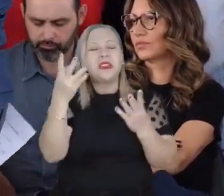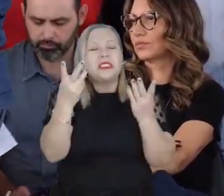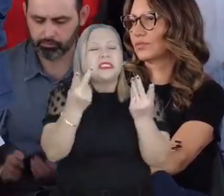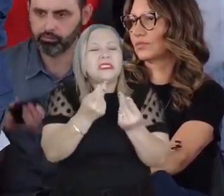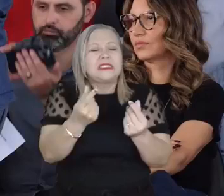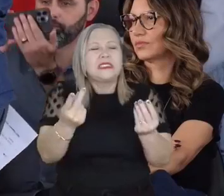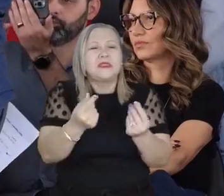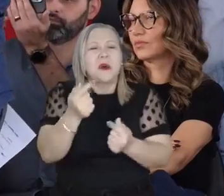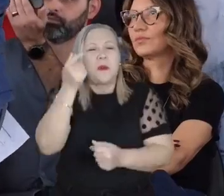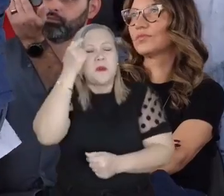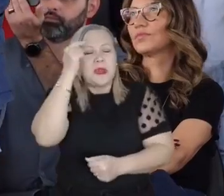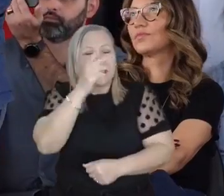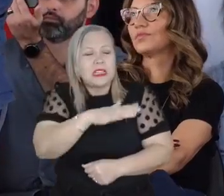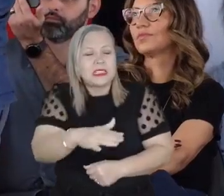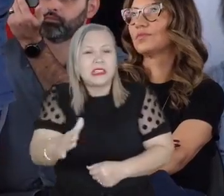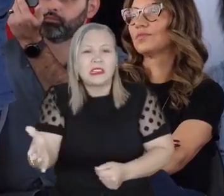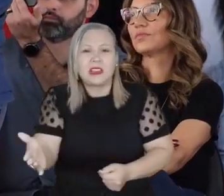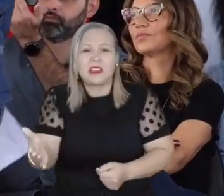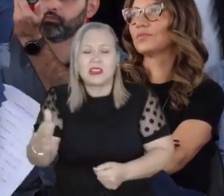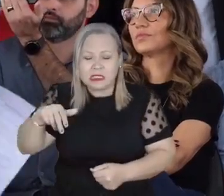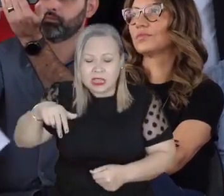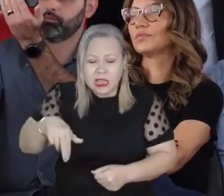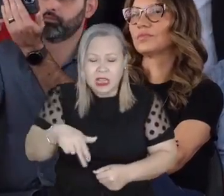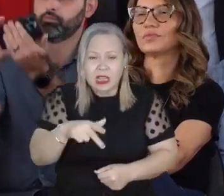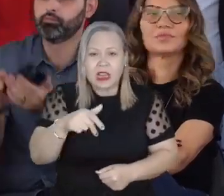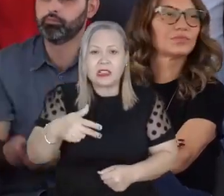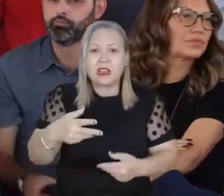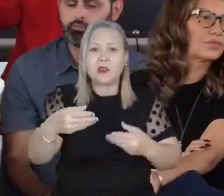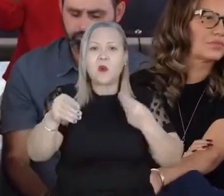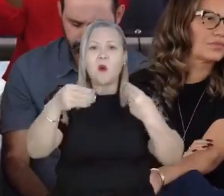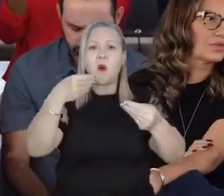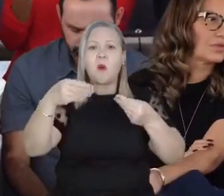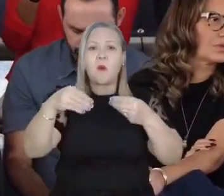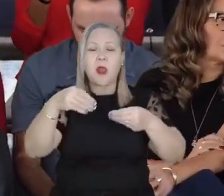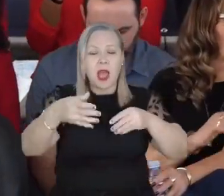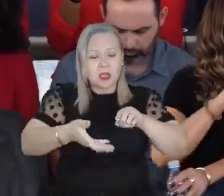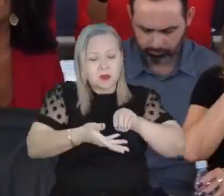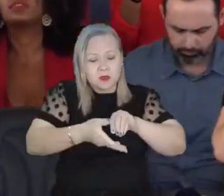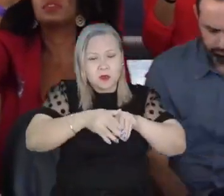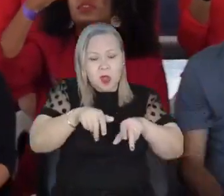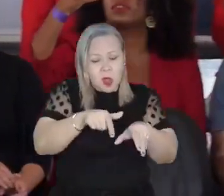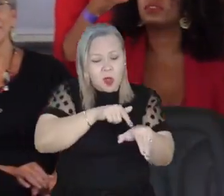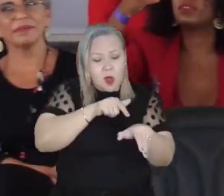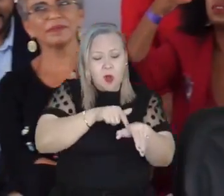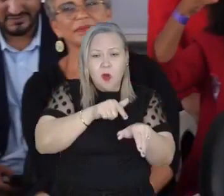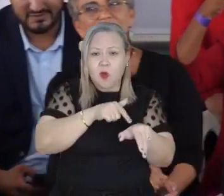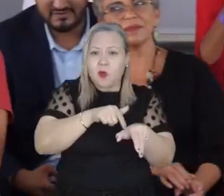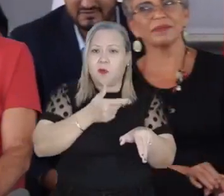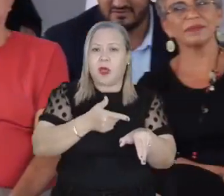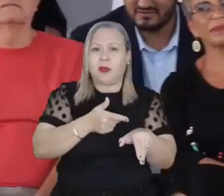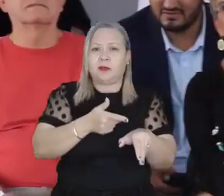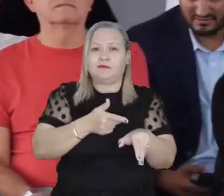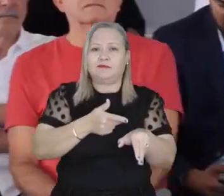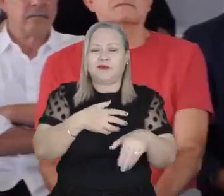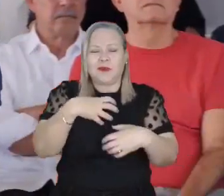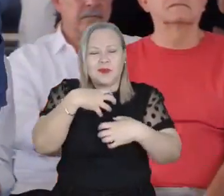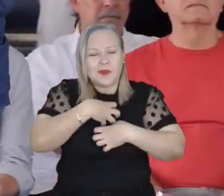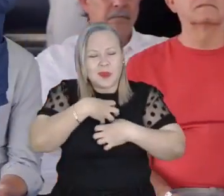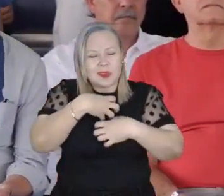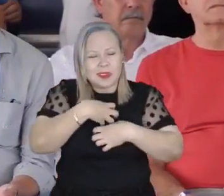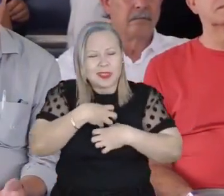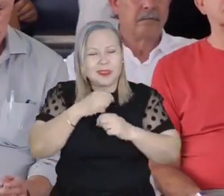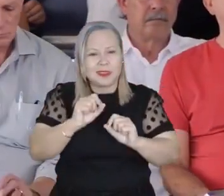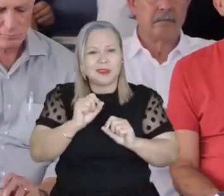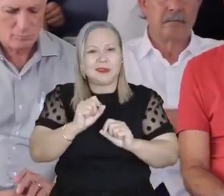plástico amarrado no pé. Só se sensibiliza com isso quem tem coração. A gente, para fazer qualquer coisa,